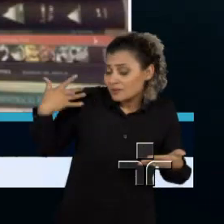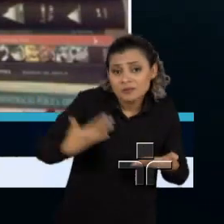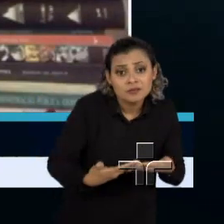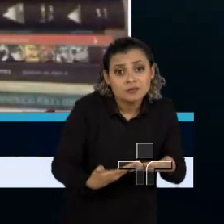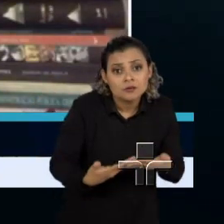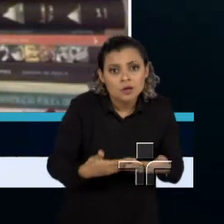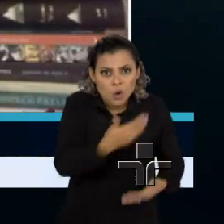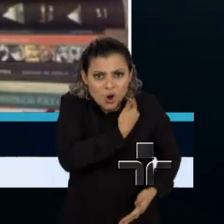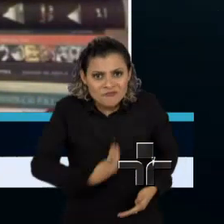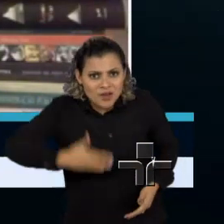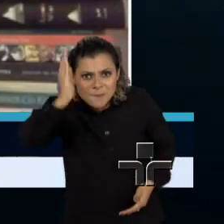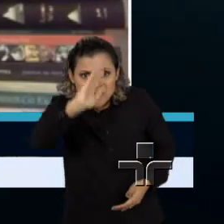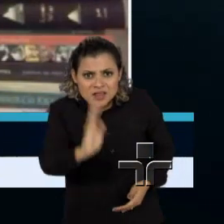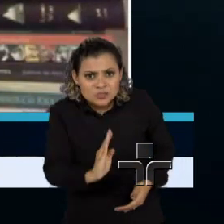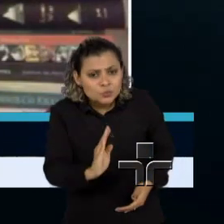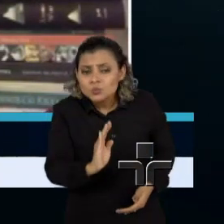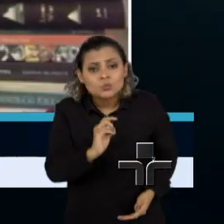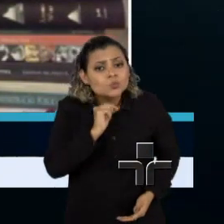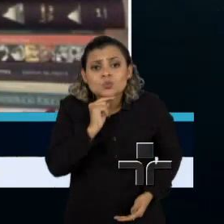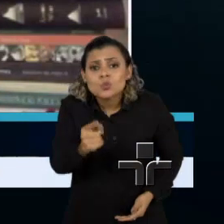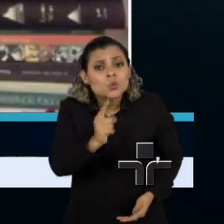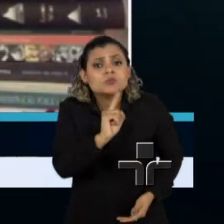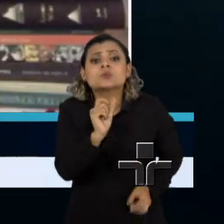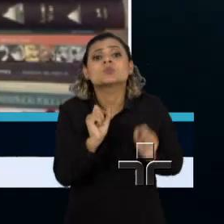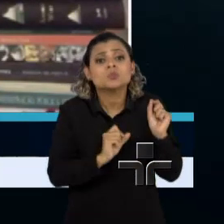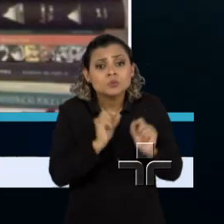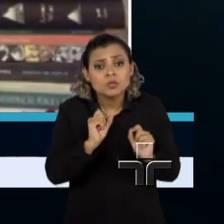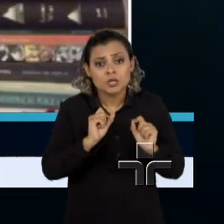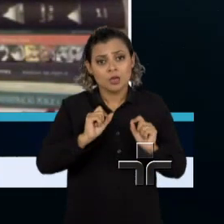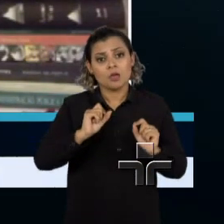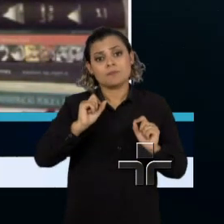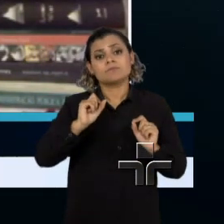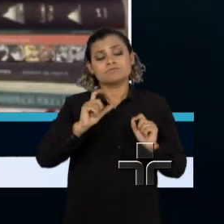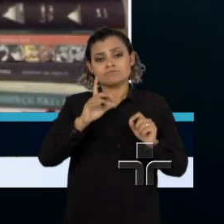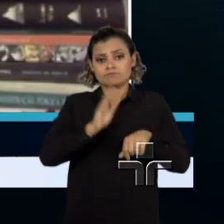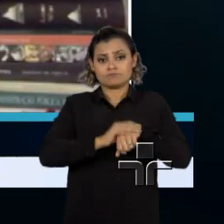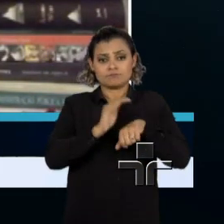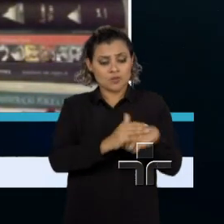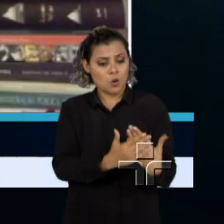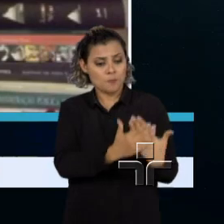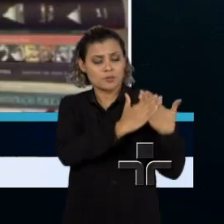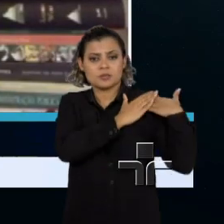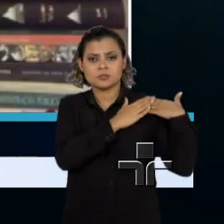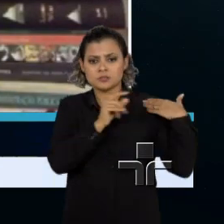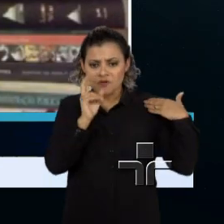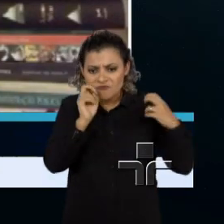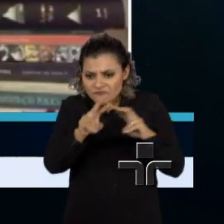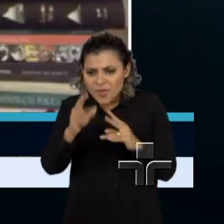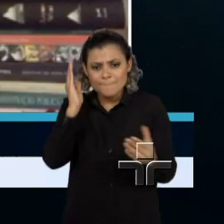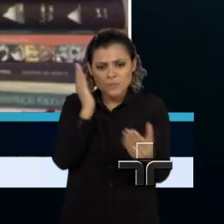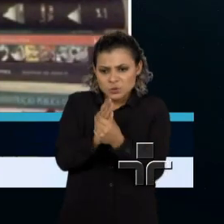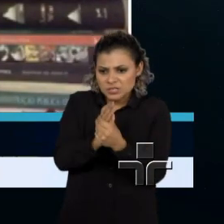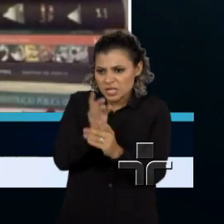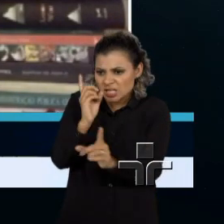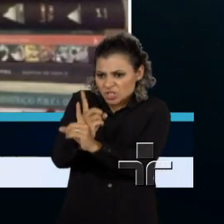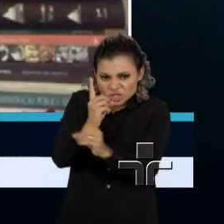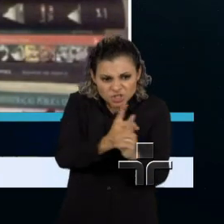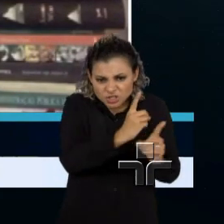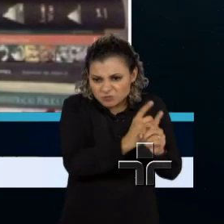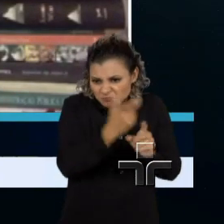que o Estado brasileiro ainda não conseguiu exercer o seu dever de identificar, processar e, quando